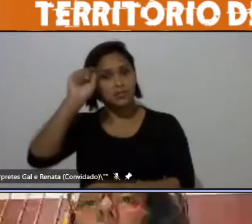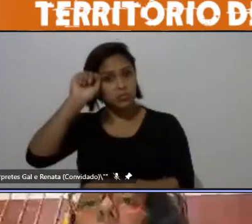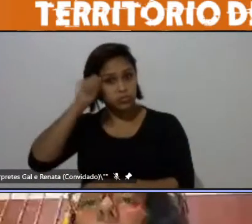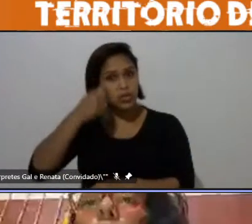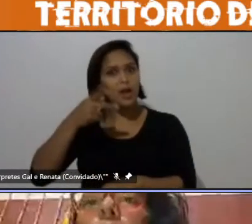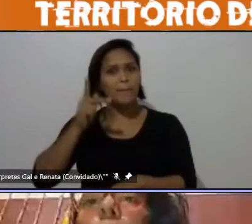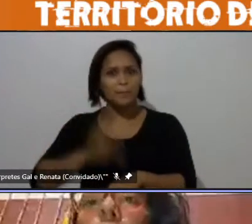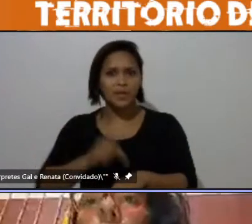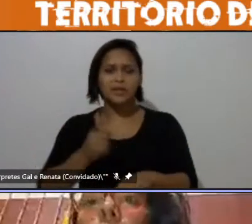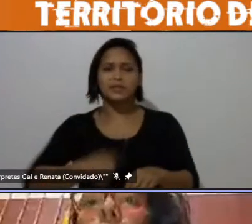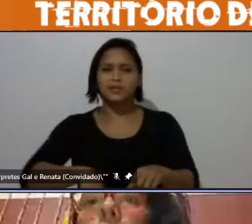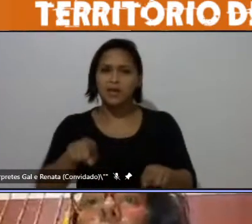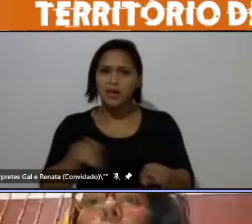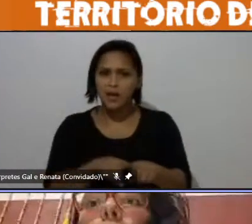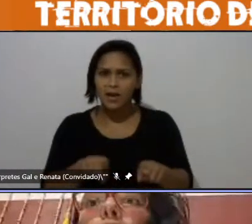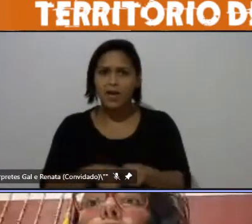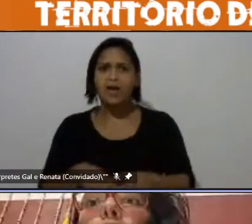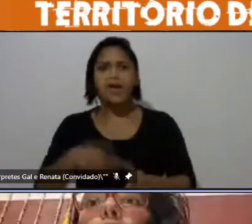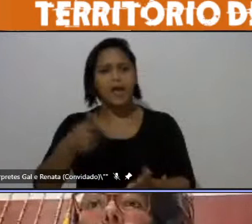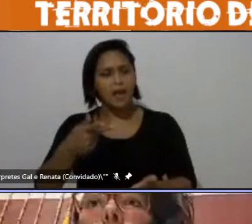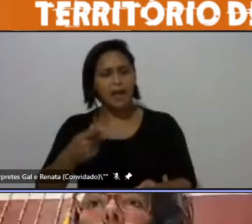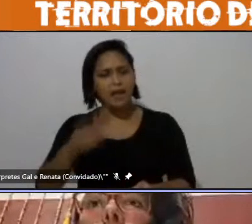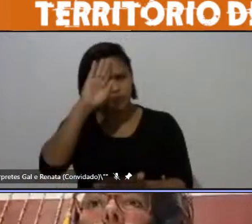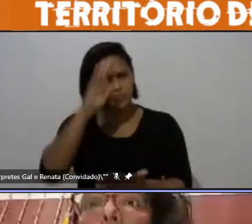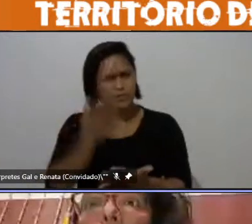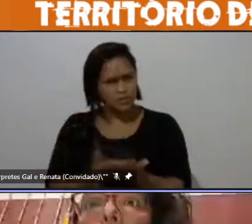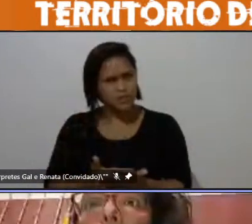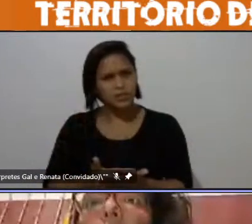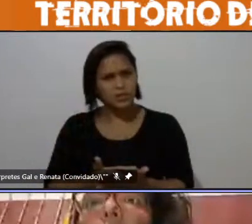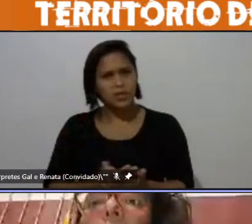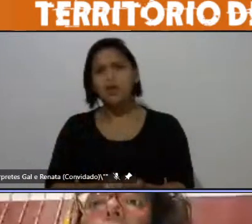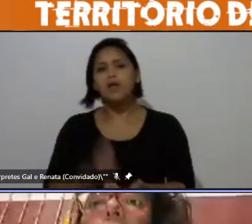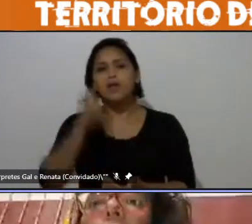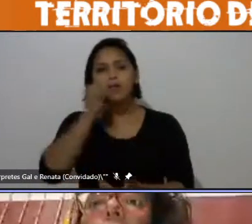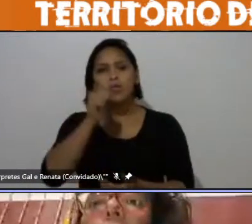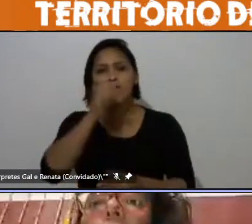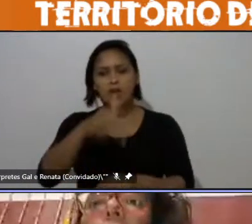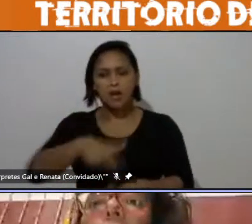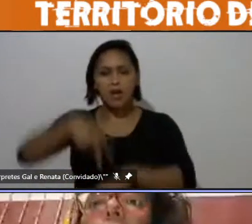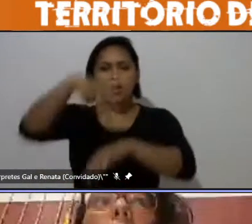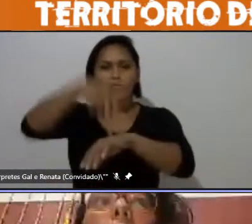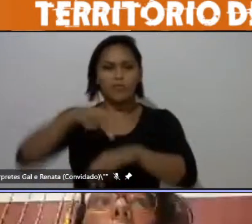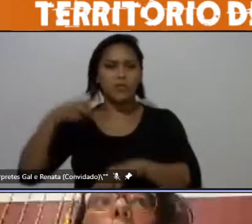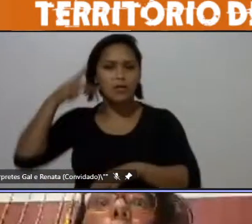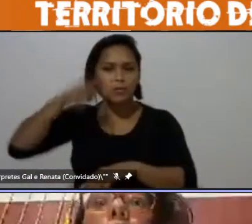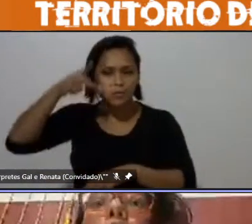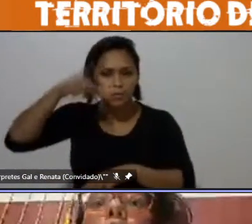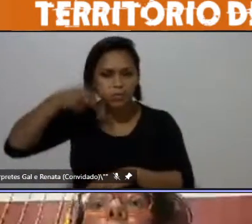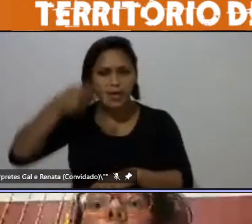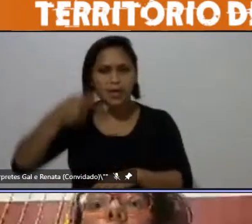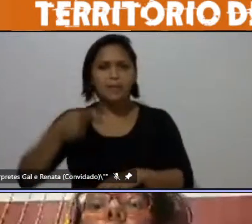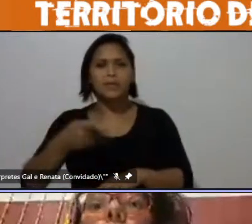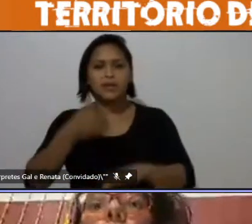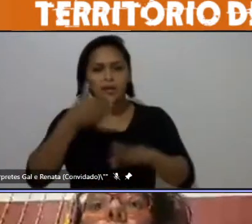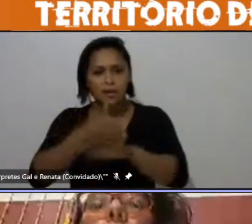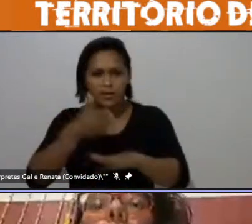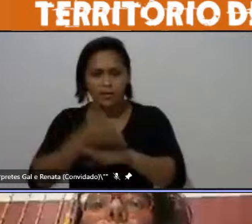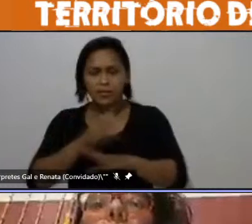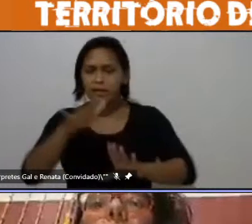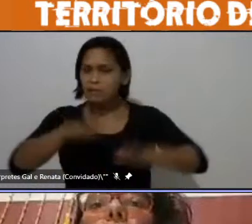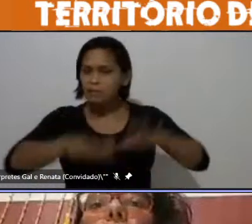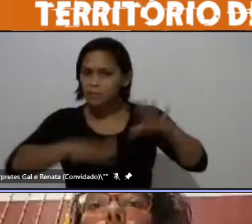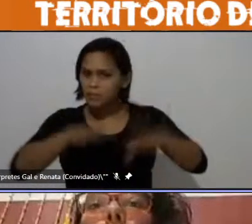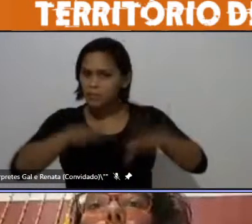é ter mulheres pretas no parlamento, né? É ter um